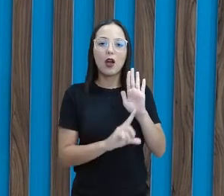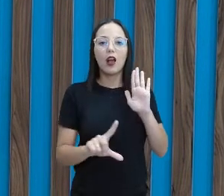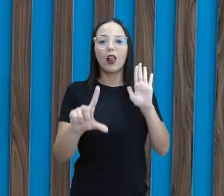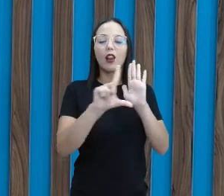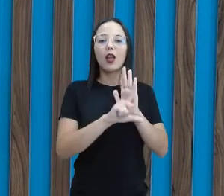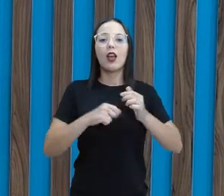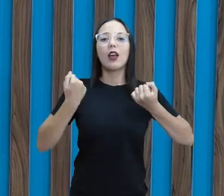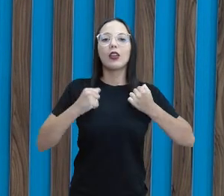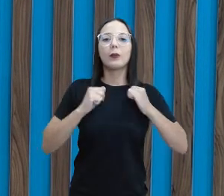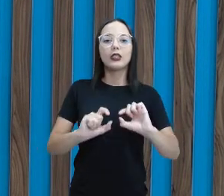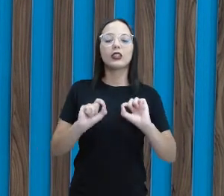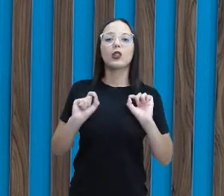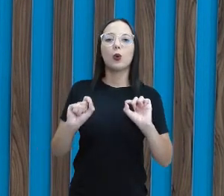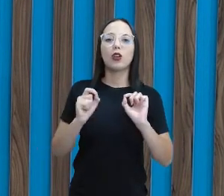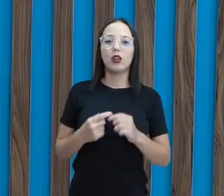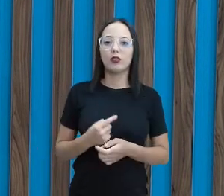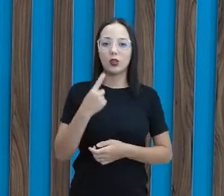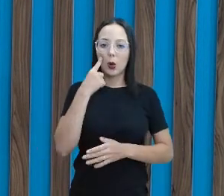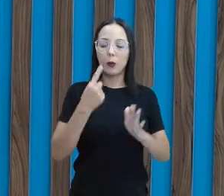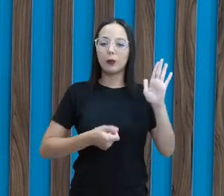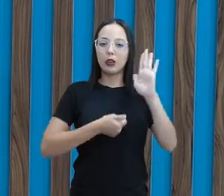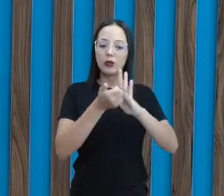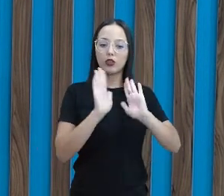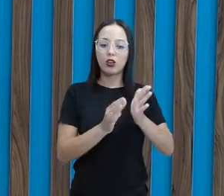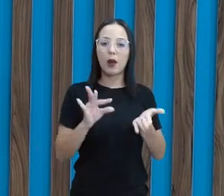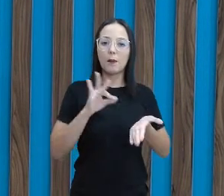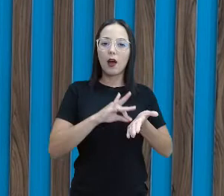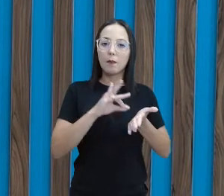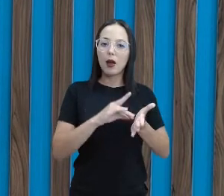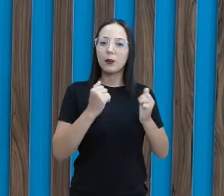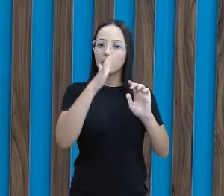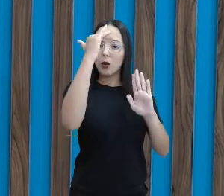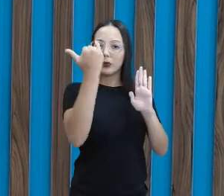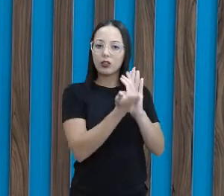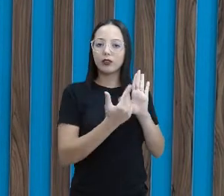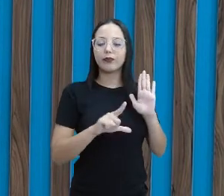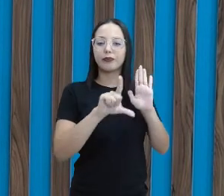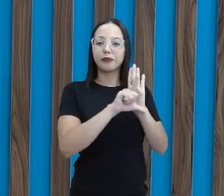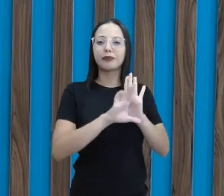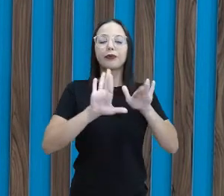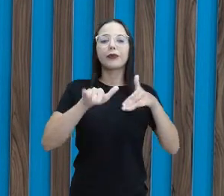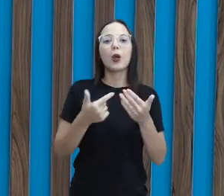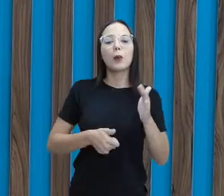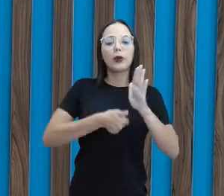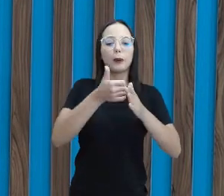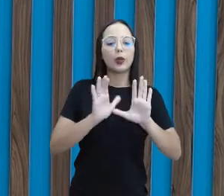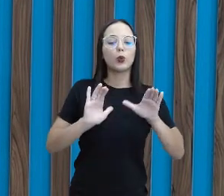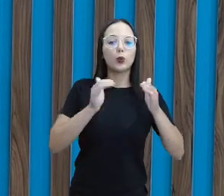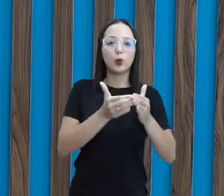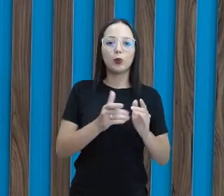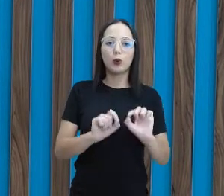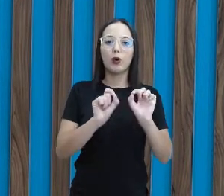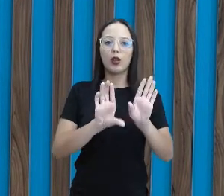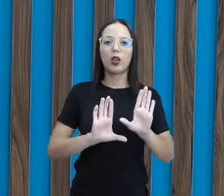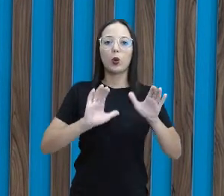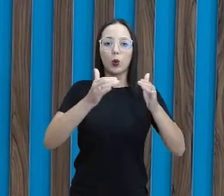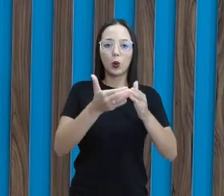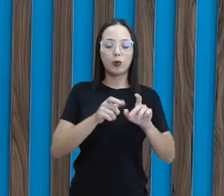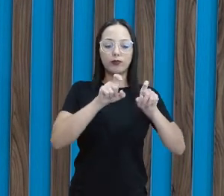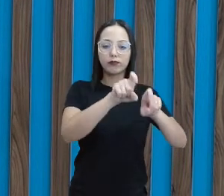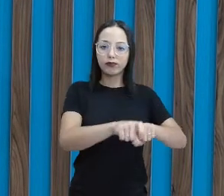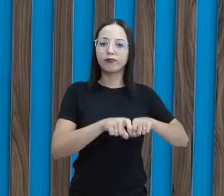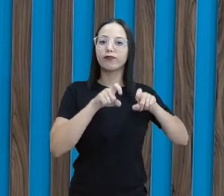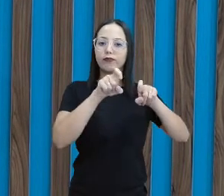que precisa ser, primeiro foi estabelecido e ela precisa ser cumprida. Então, o primeiro grupo seria o grupo dos